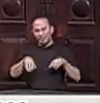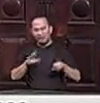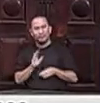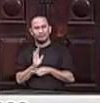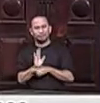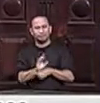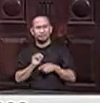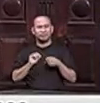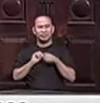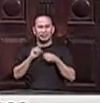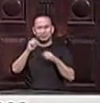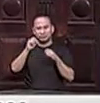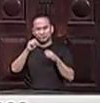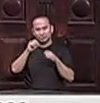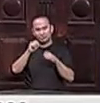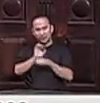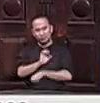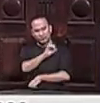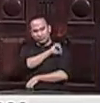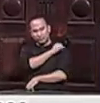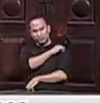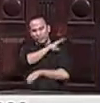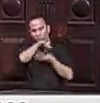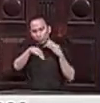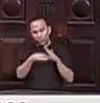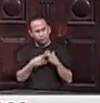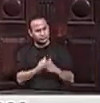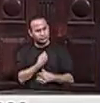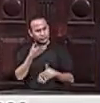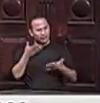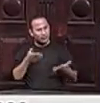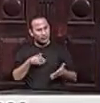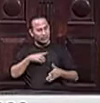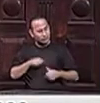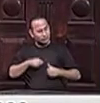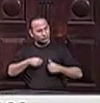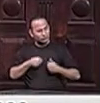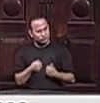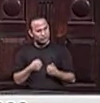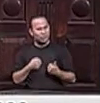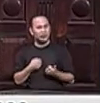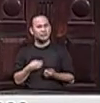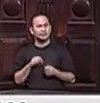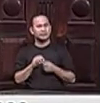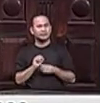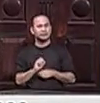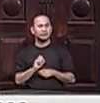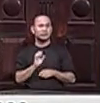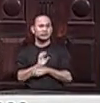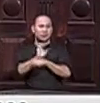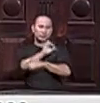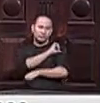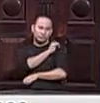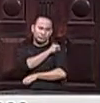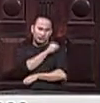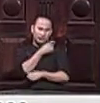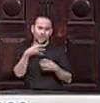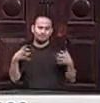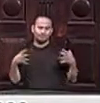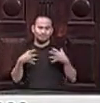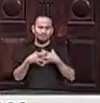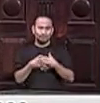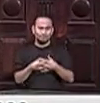ao Estado do Rio de Janeiro. Todos nós aqui fizemos um esforço enorme para que o Estado do Rio de Janeiro pudesse se encaixar